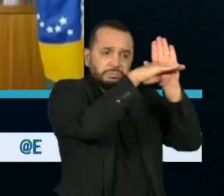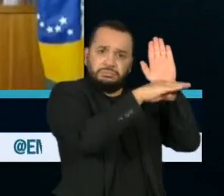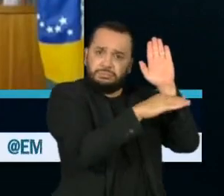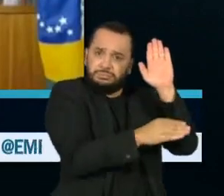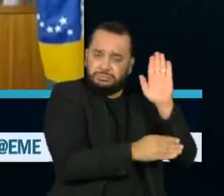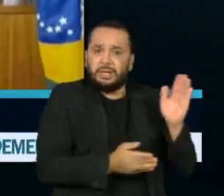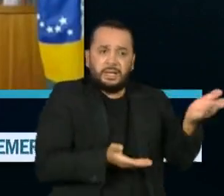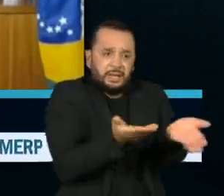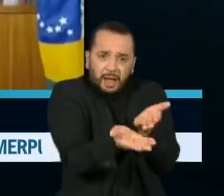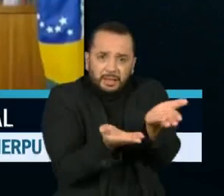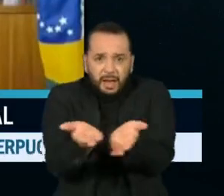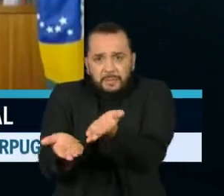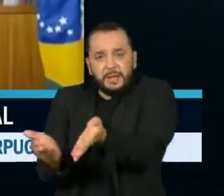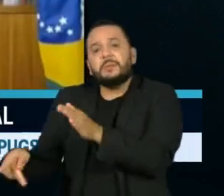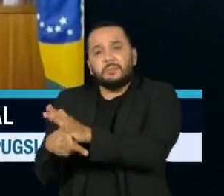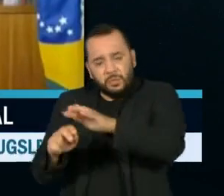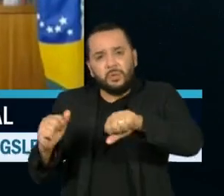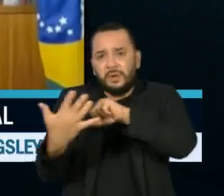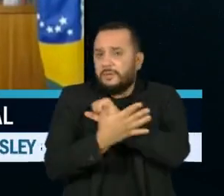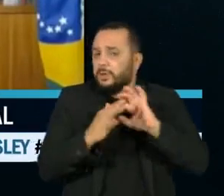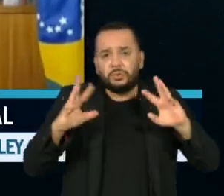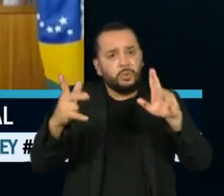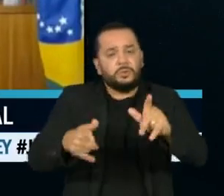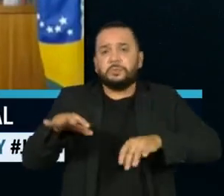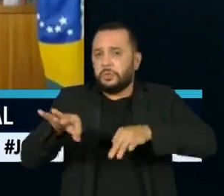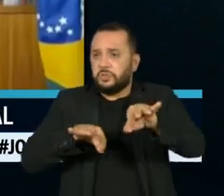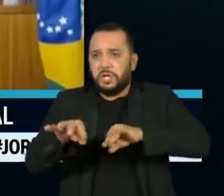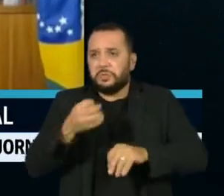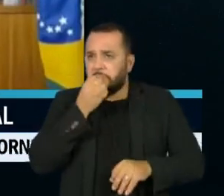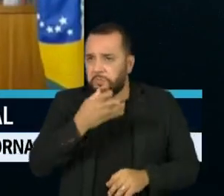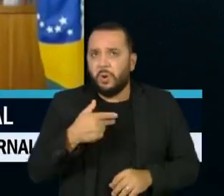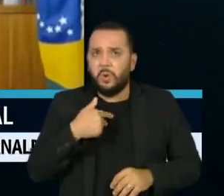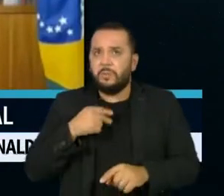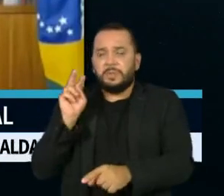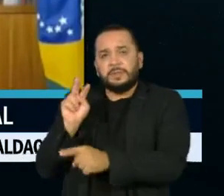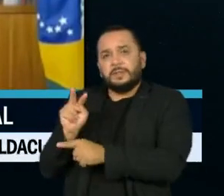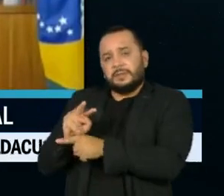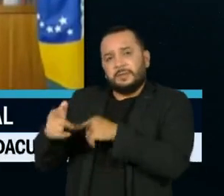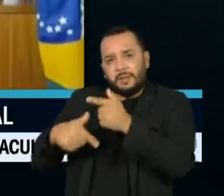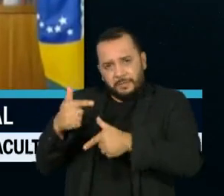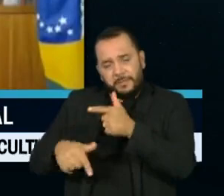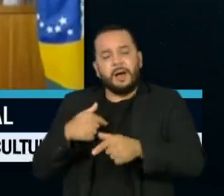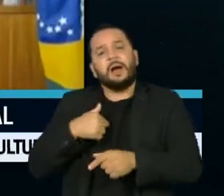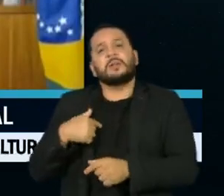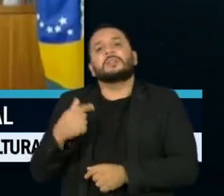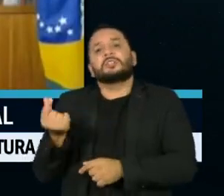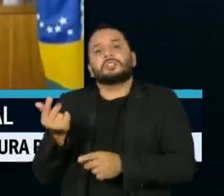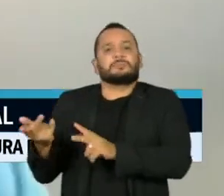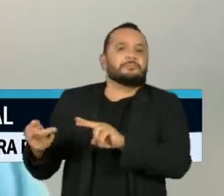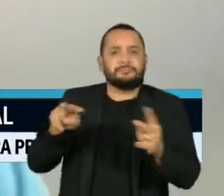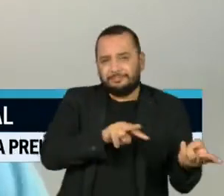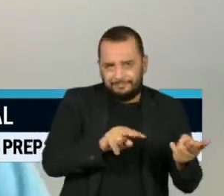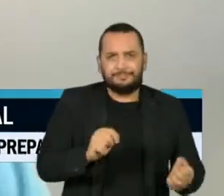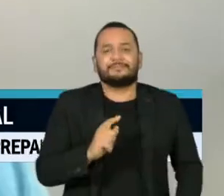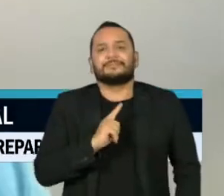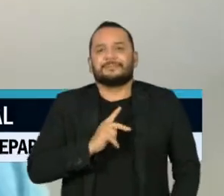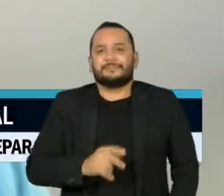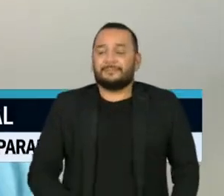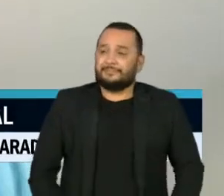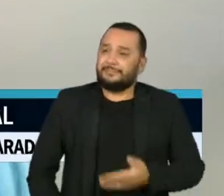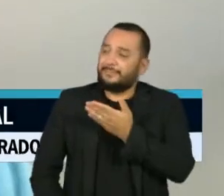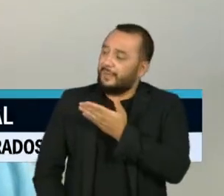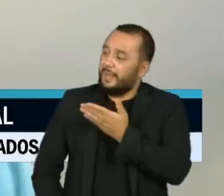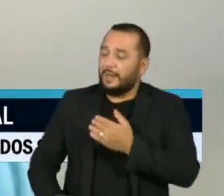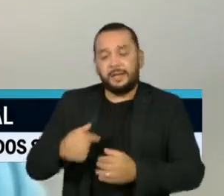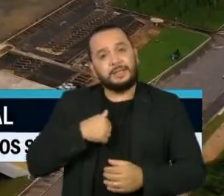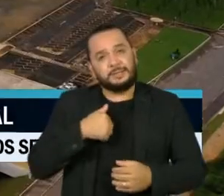novamente. Todos os programas foram muito bem sucedidos, de preservação de emprego, de crédito, as transferências diretas. Este economista da